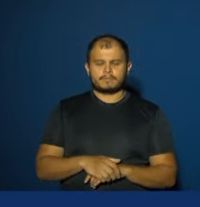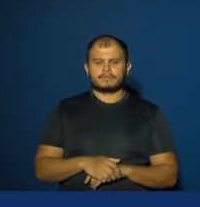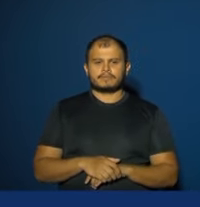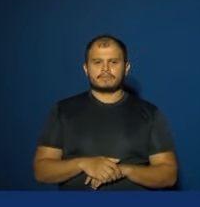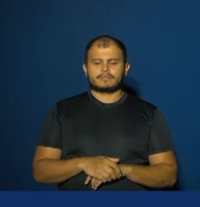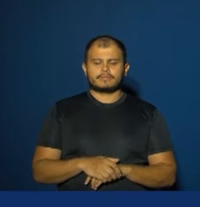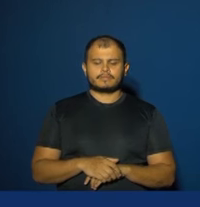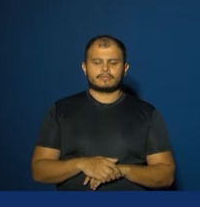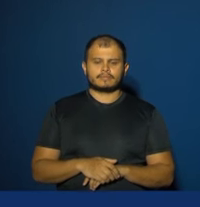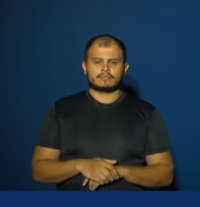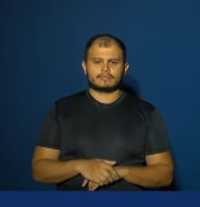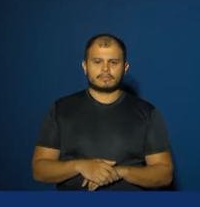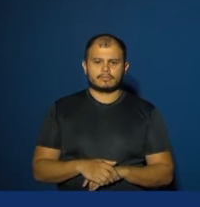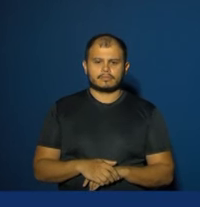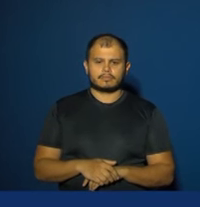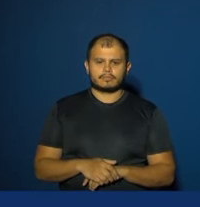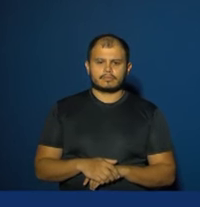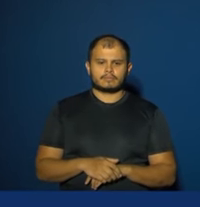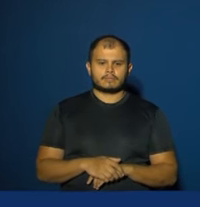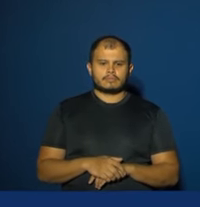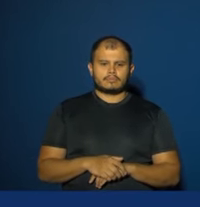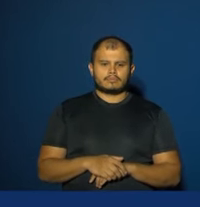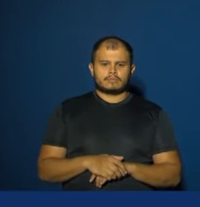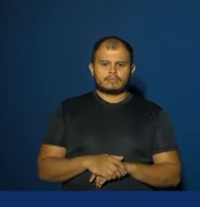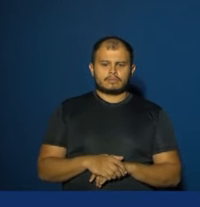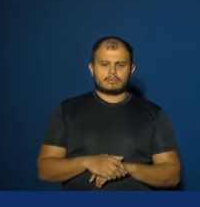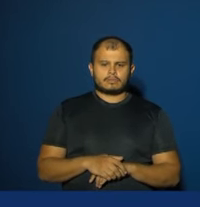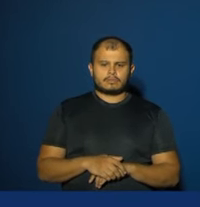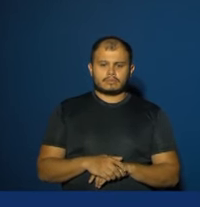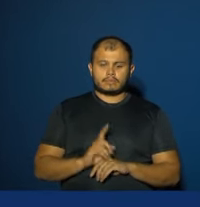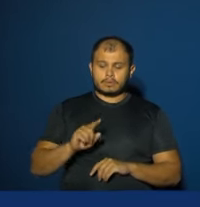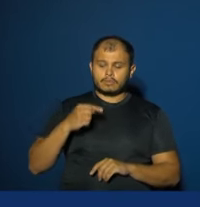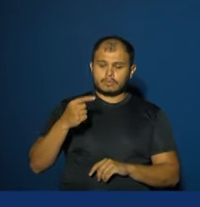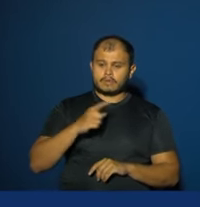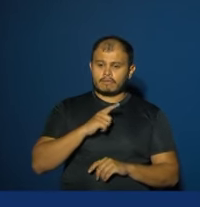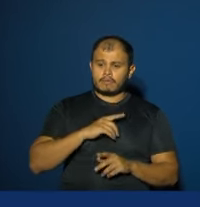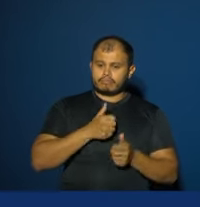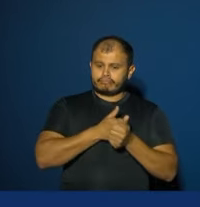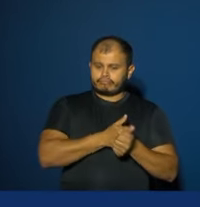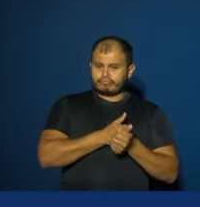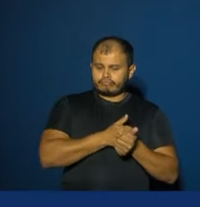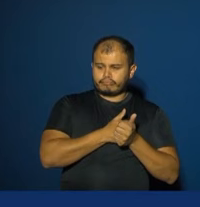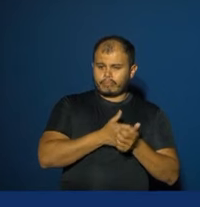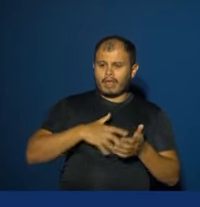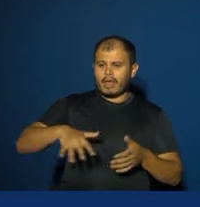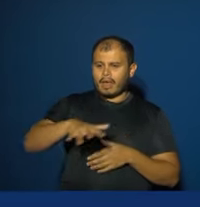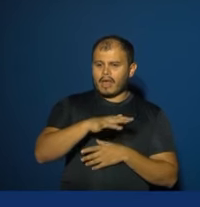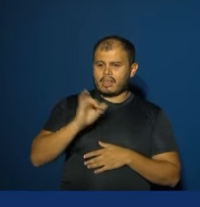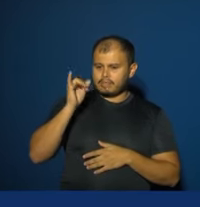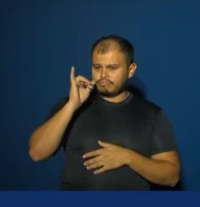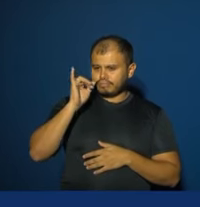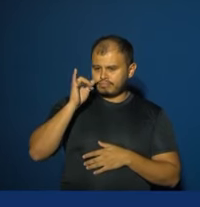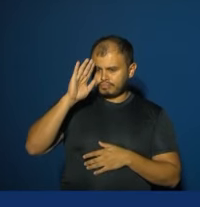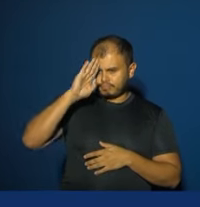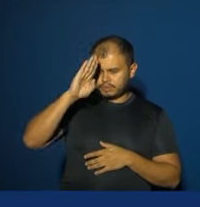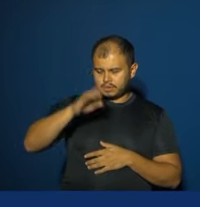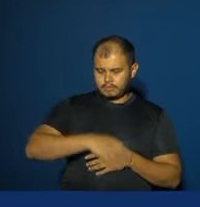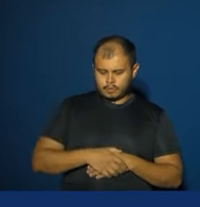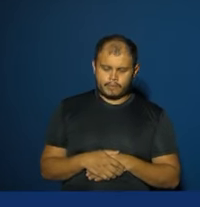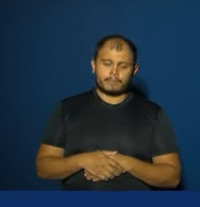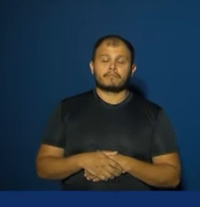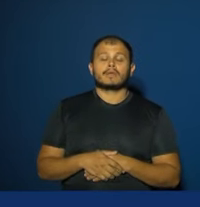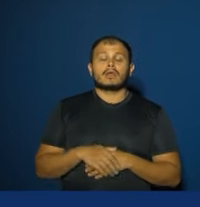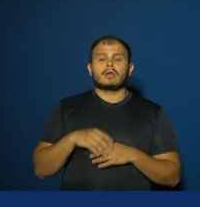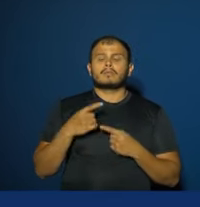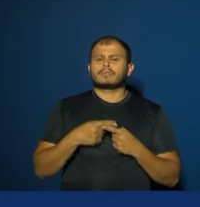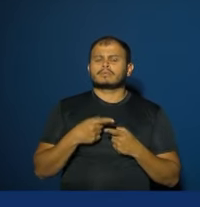e e depois assim uma acompanhamento do setor elétrico né Por que que eu falo isso eu falo isso porque quando